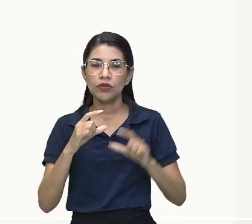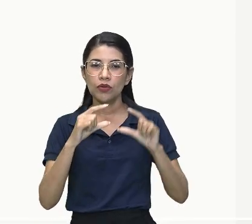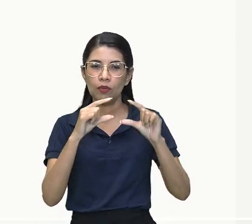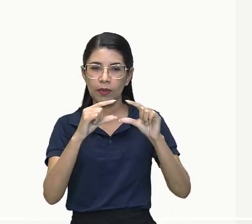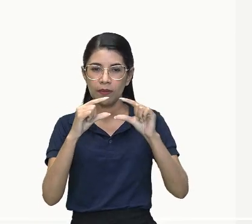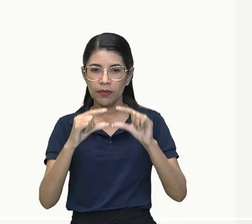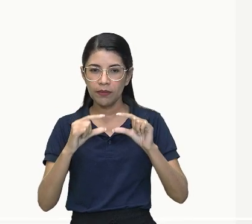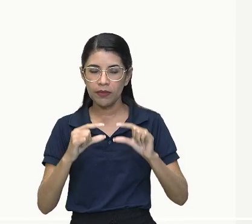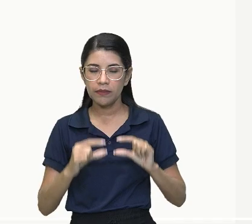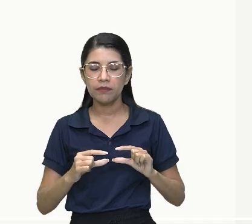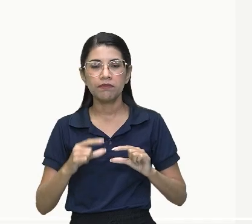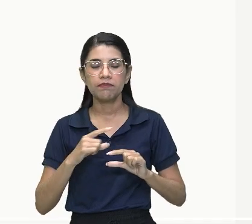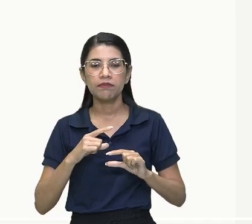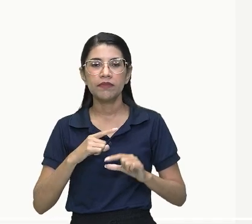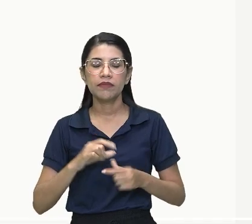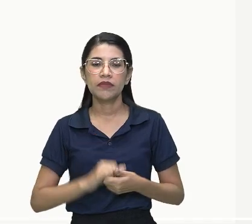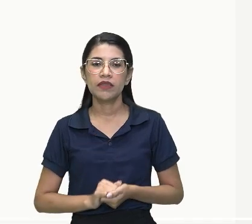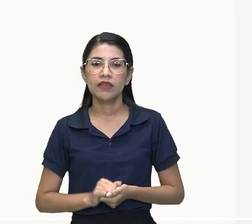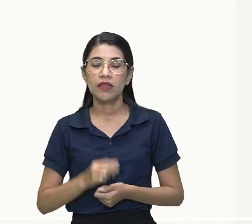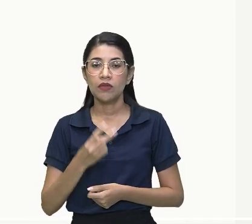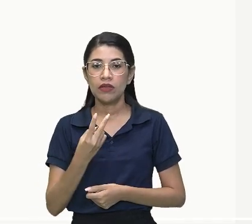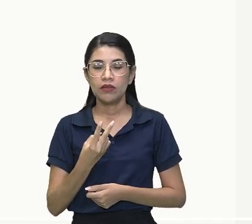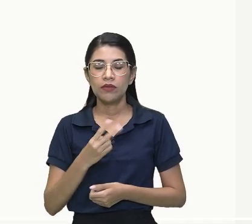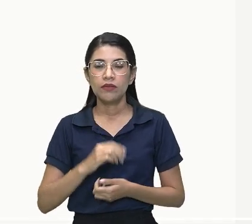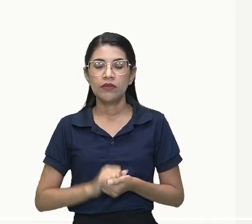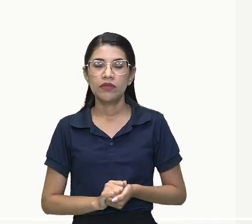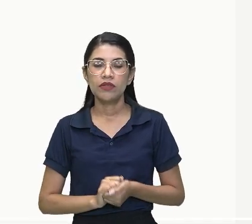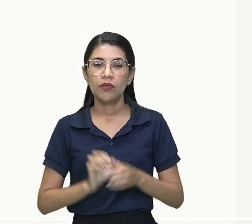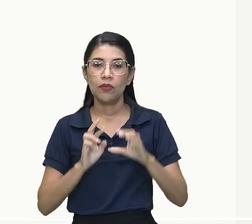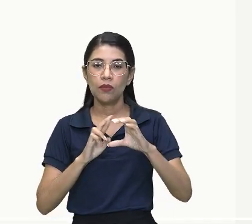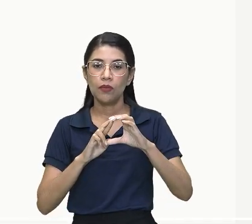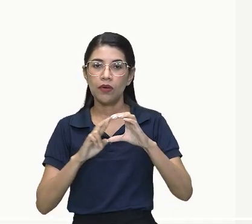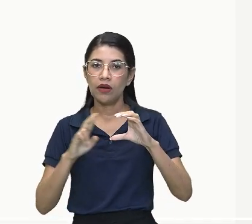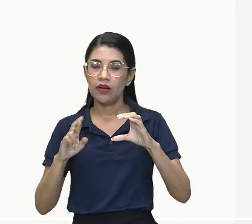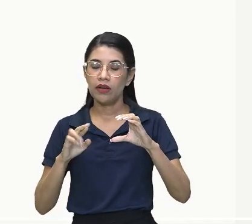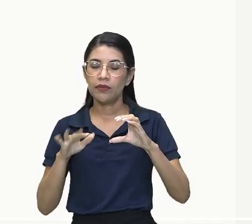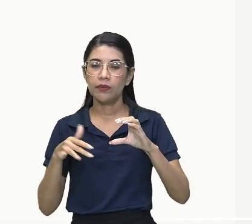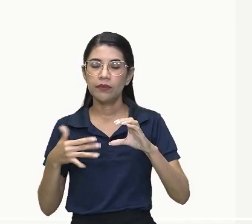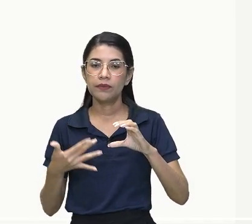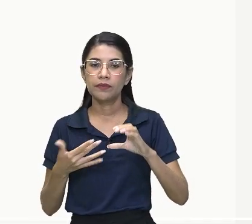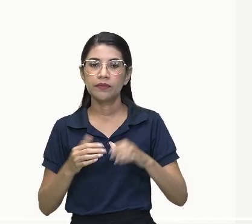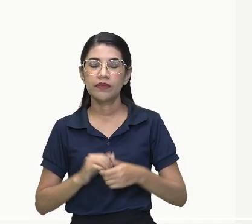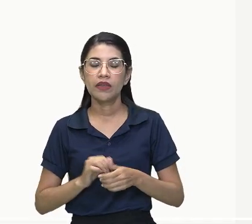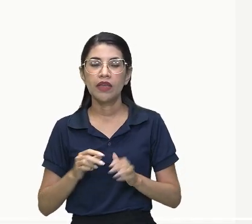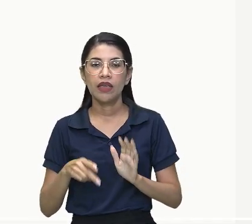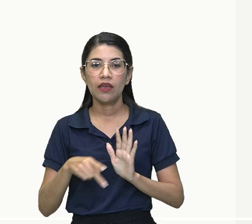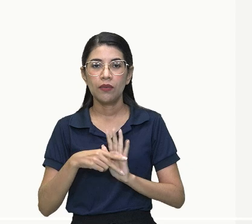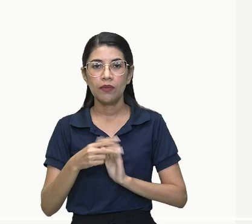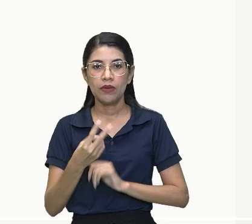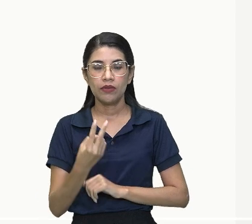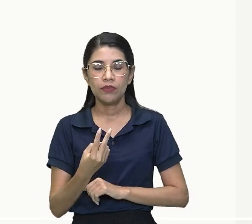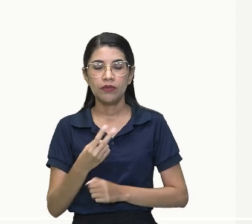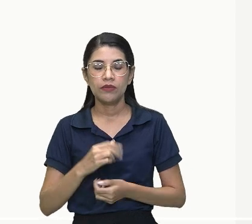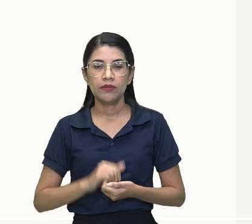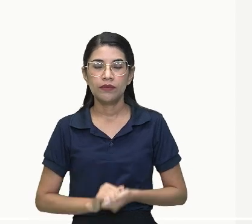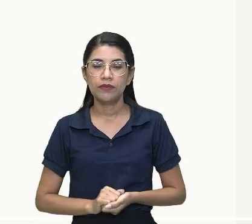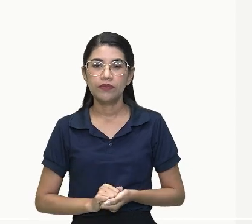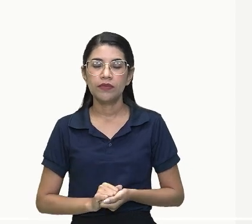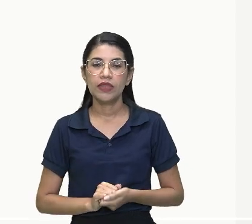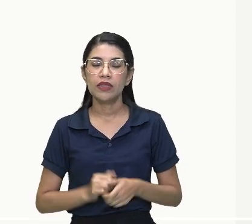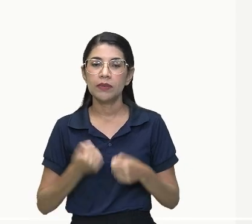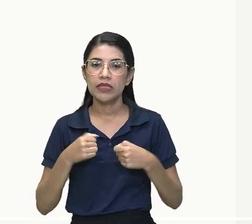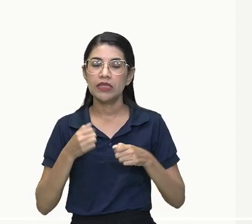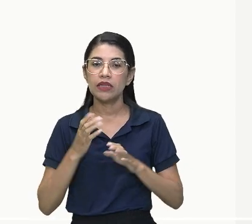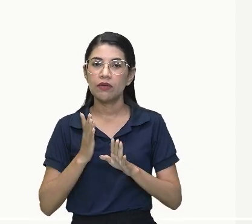aqui, ó? 1 e 2, né? Então a medida do raio é igual a 2. Então eu tenho que identificar